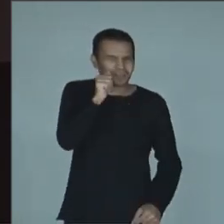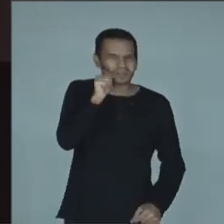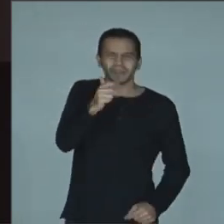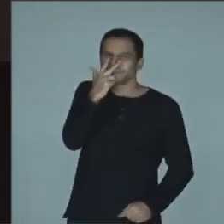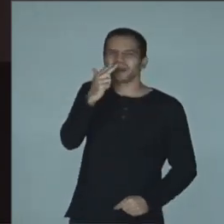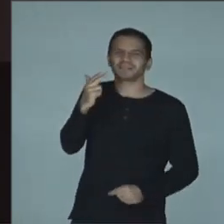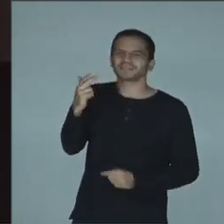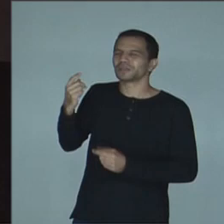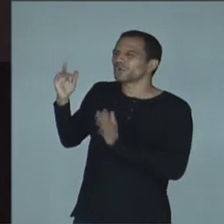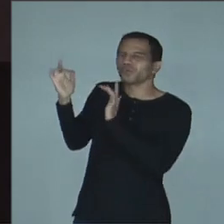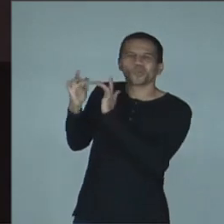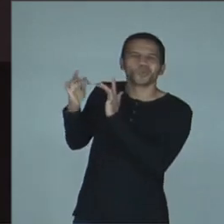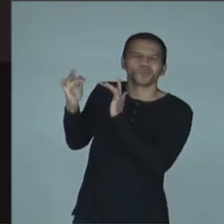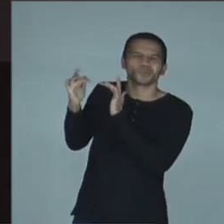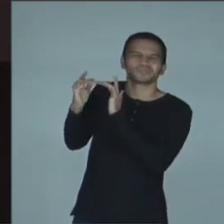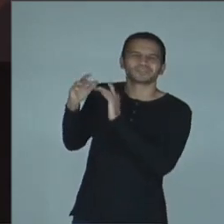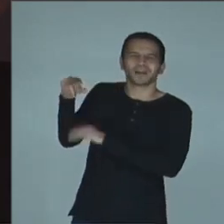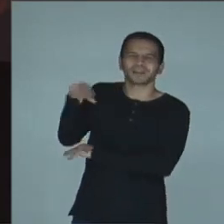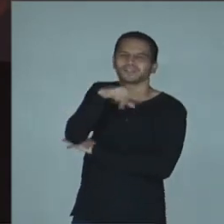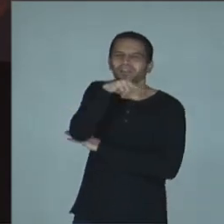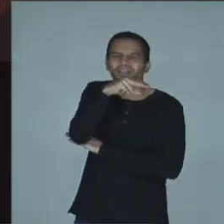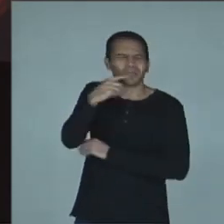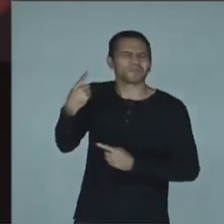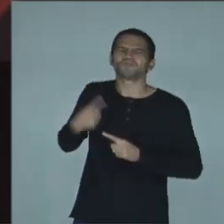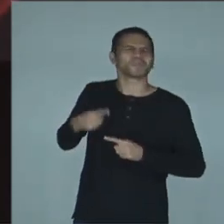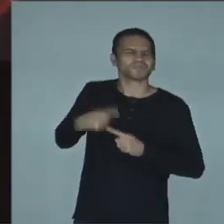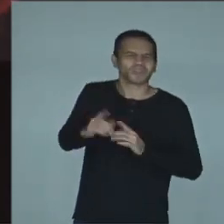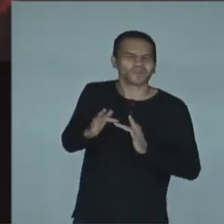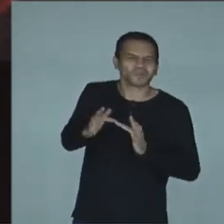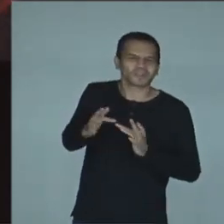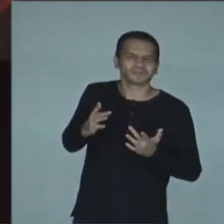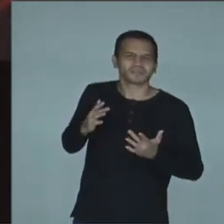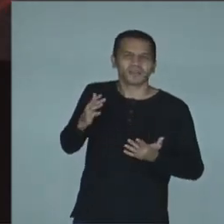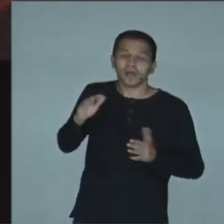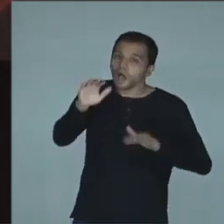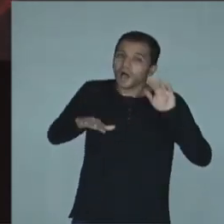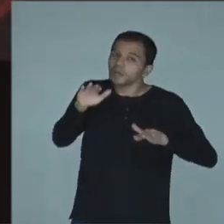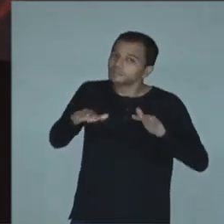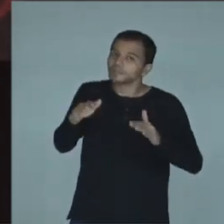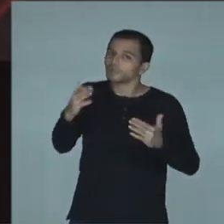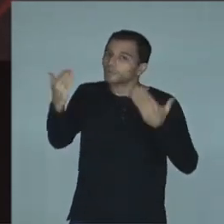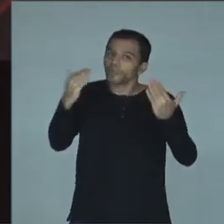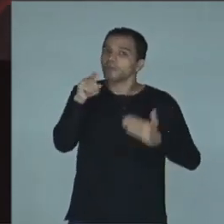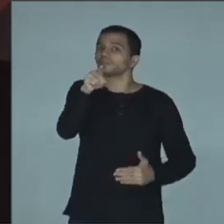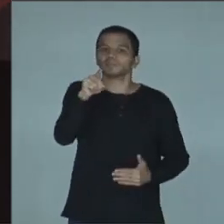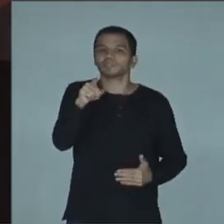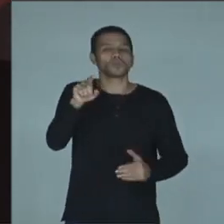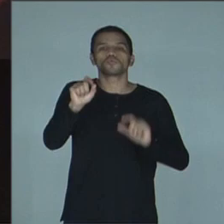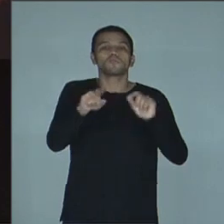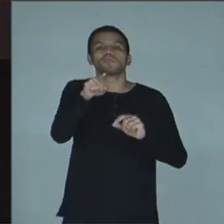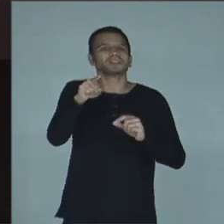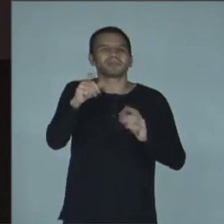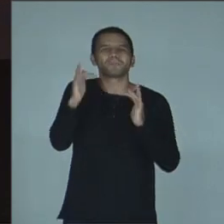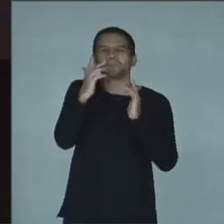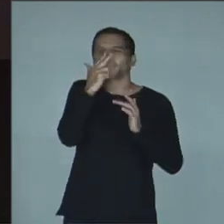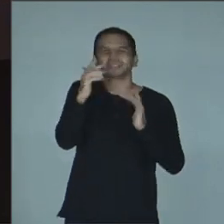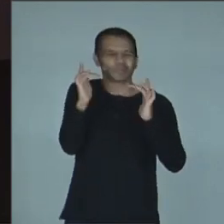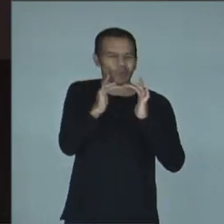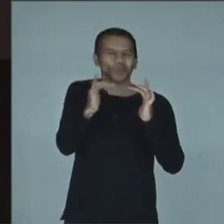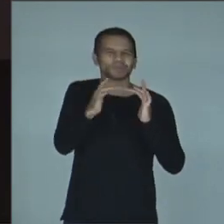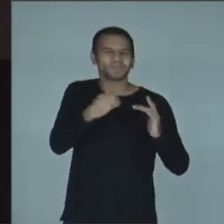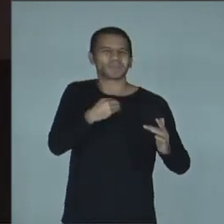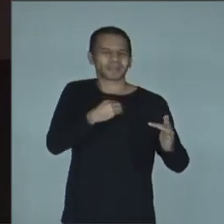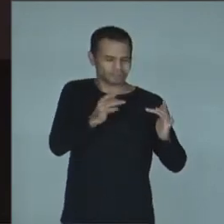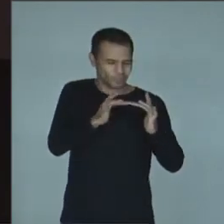pecado que você da conversa por diabo Jovi Se apresenta às vezes bonito tá se apresenta com cabelo loiro às vezes com um